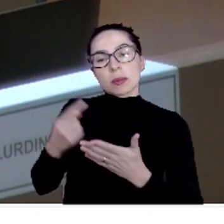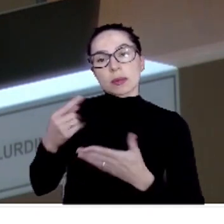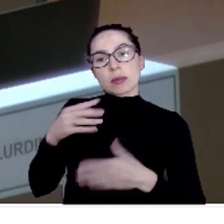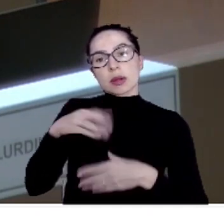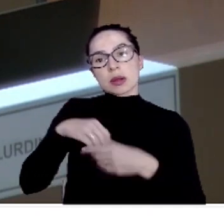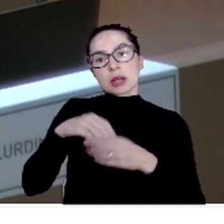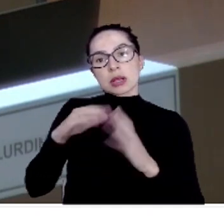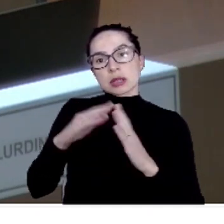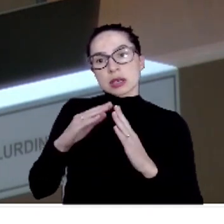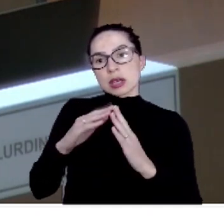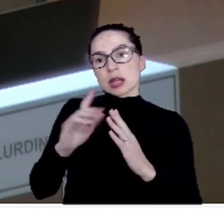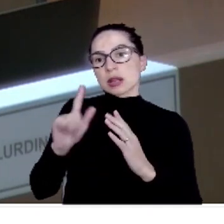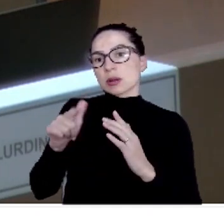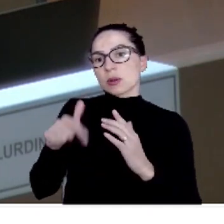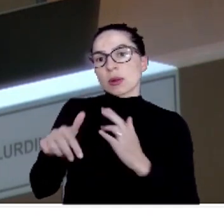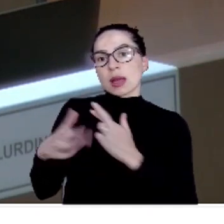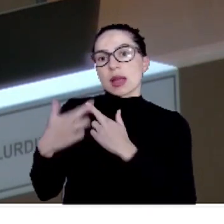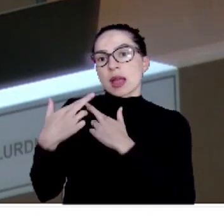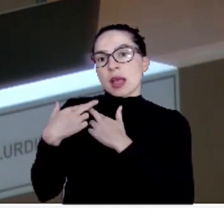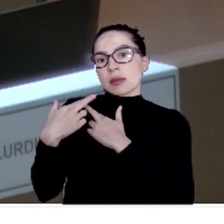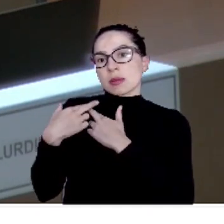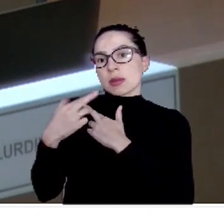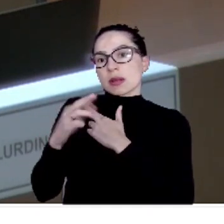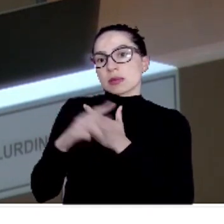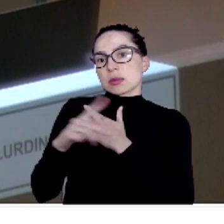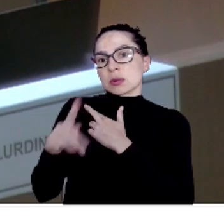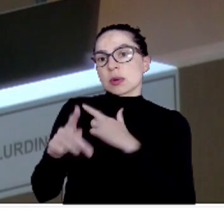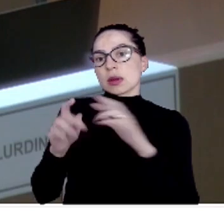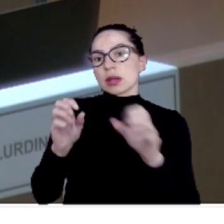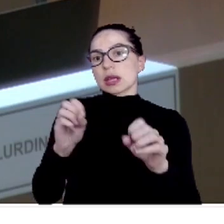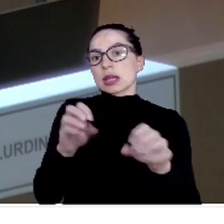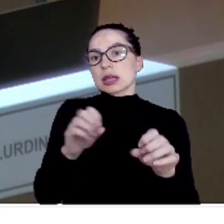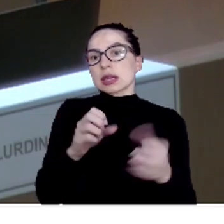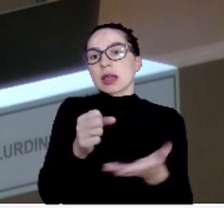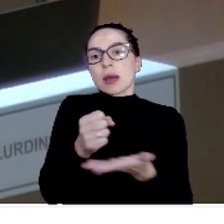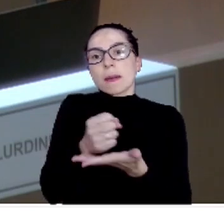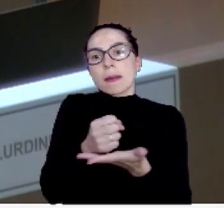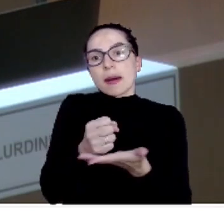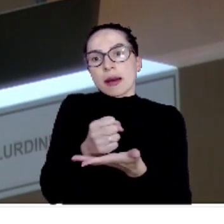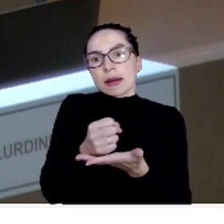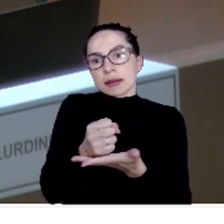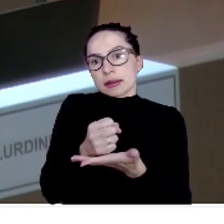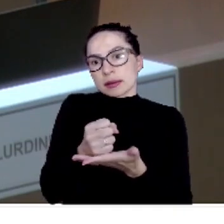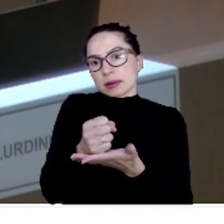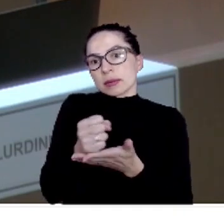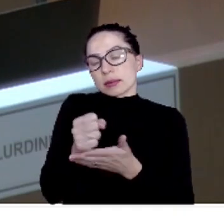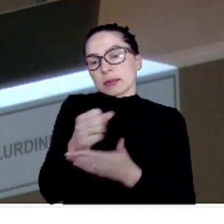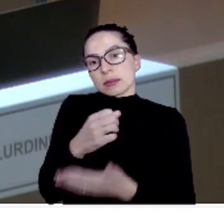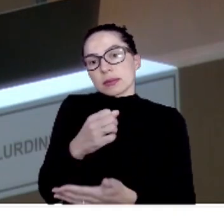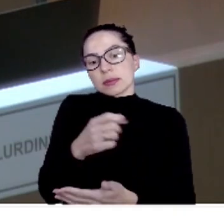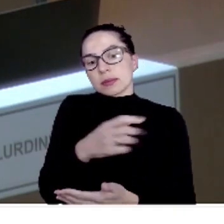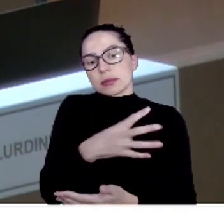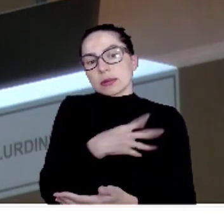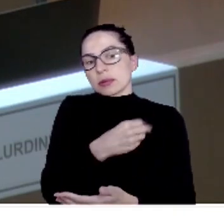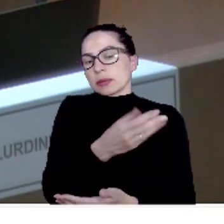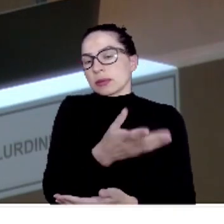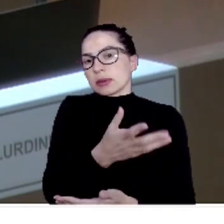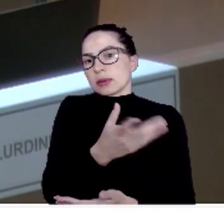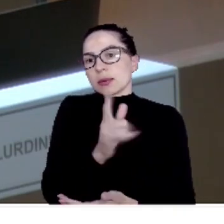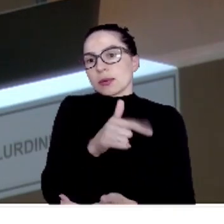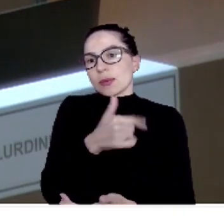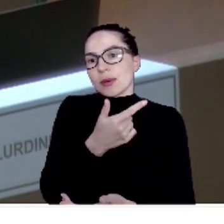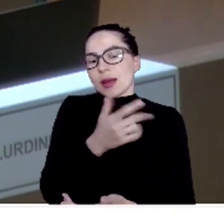cabe ao professor ficar ensinando coisas básicas, né, para o filho dos outros. E eu